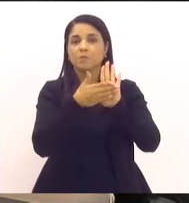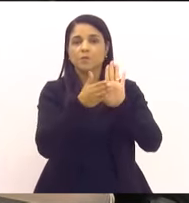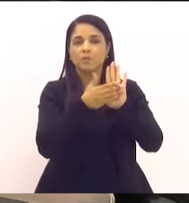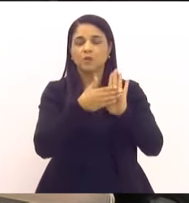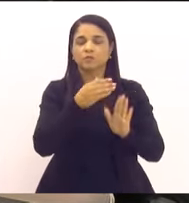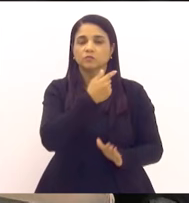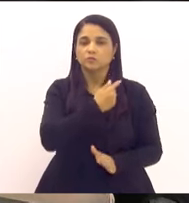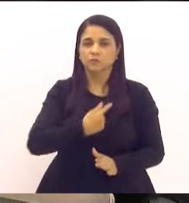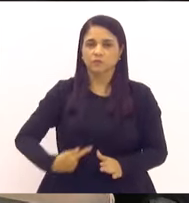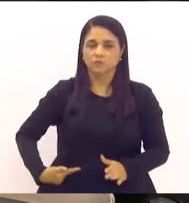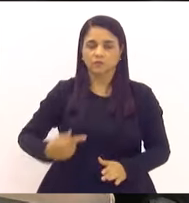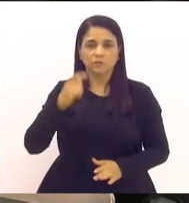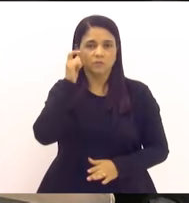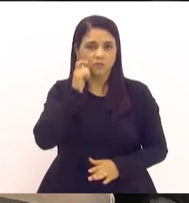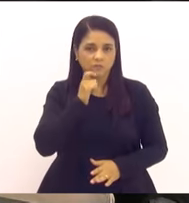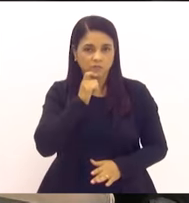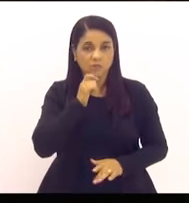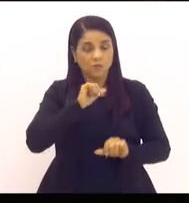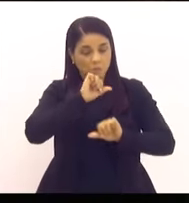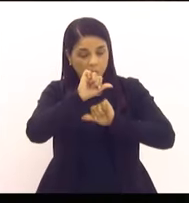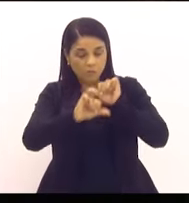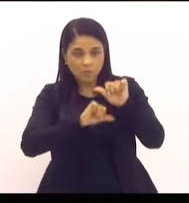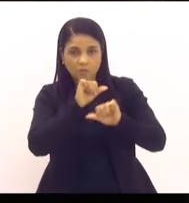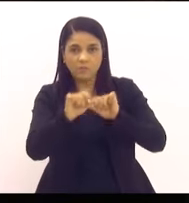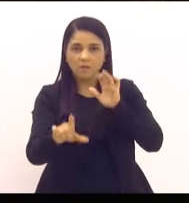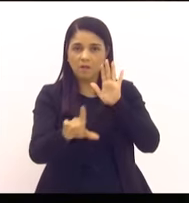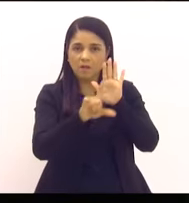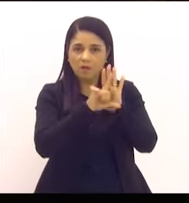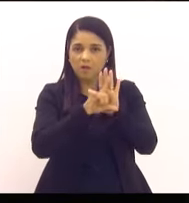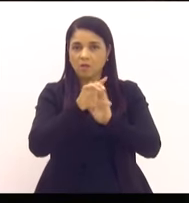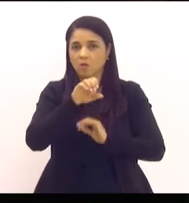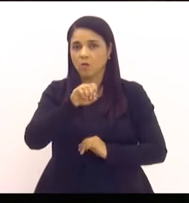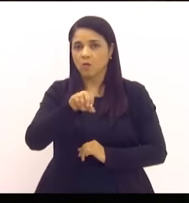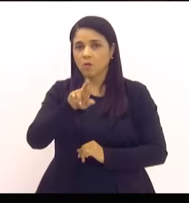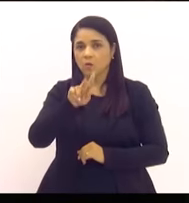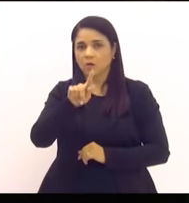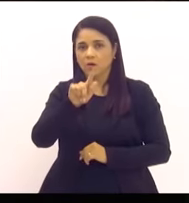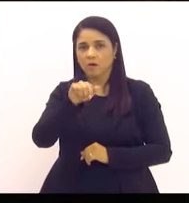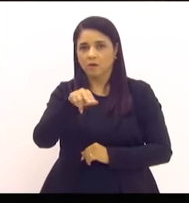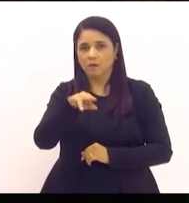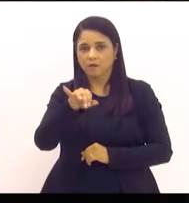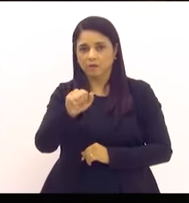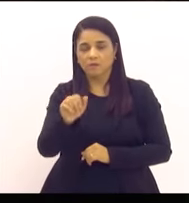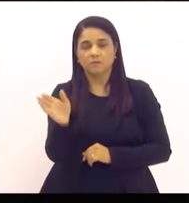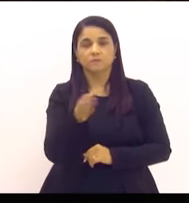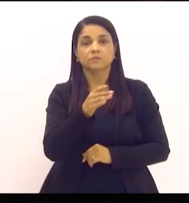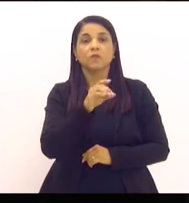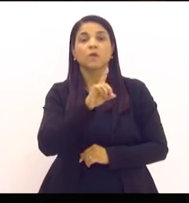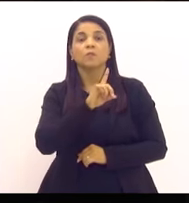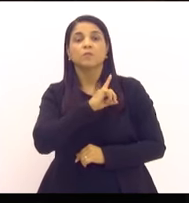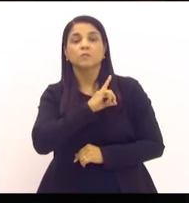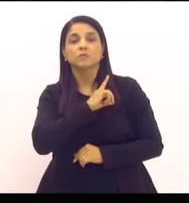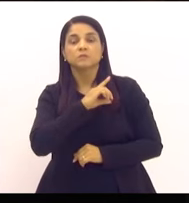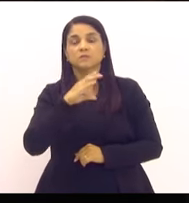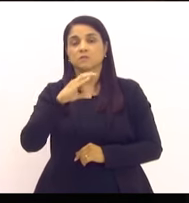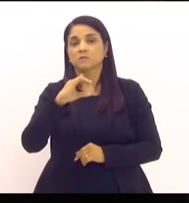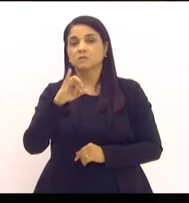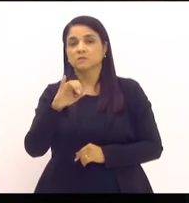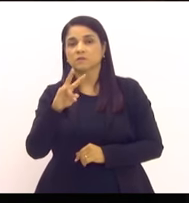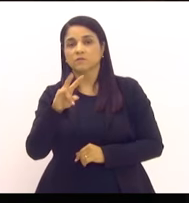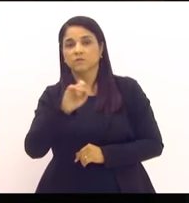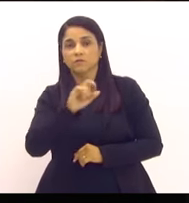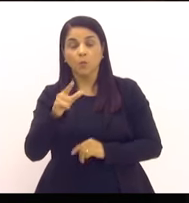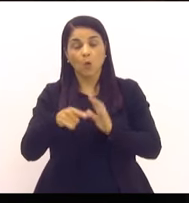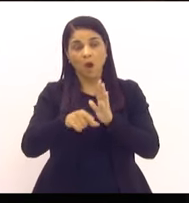governador Cláudio Castro de alterar a lei orgânica da Polícia Civil antes dela